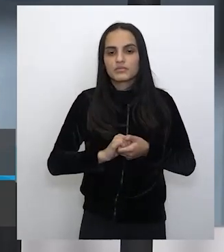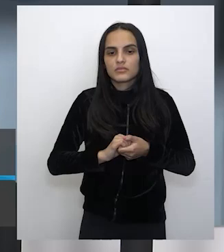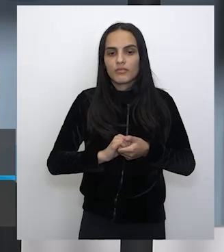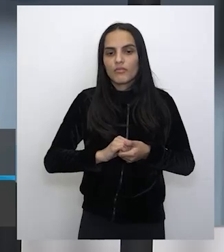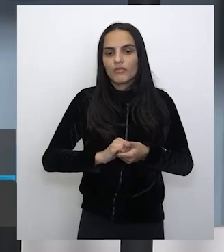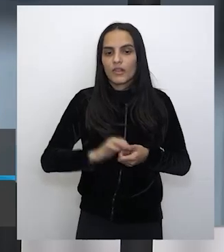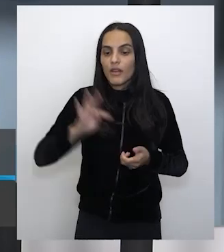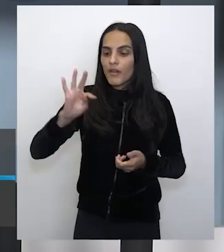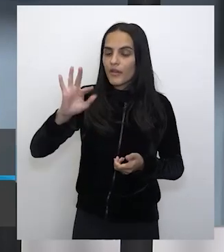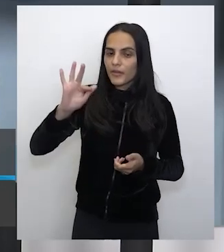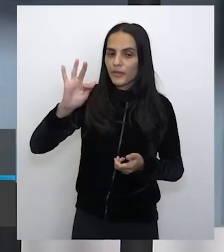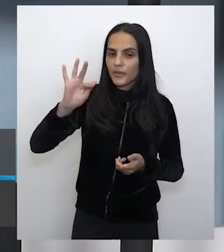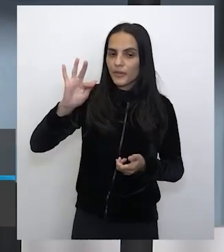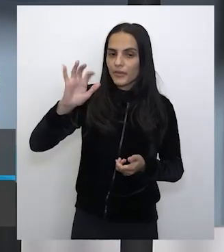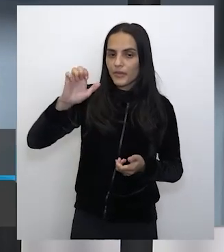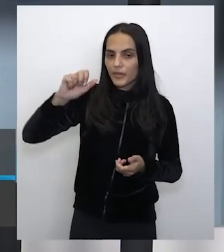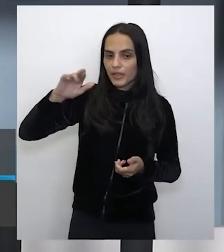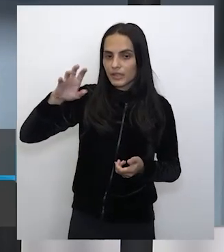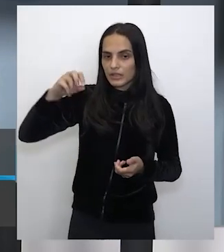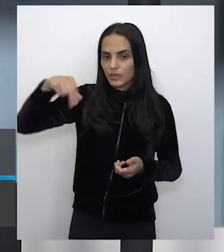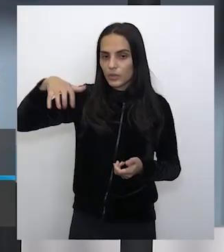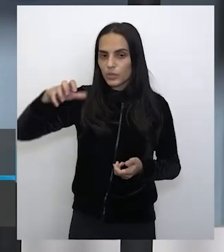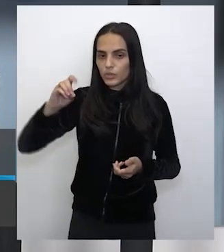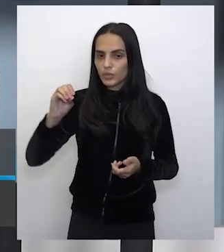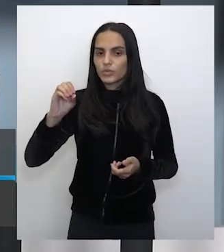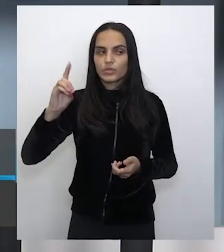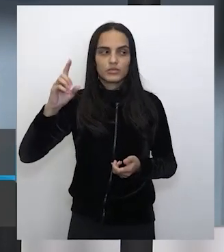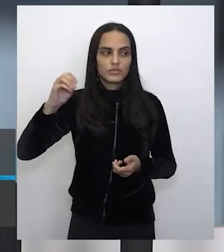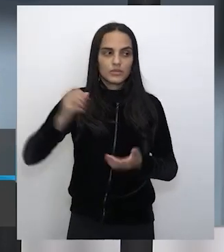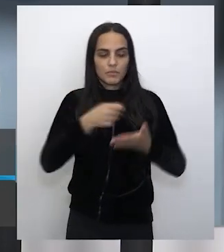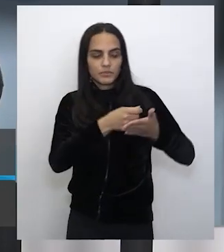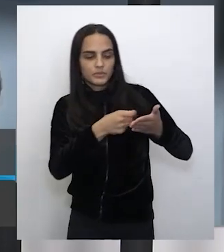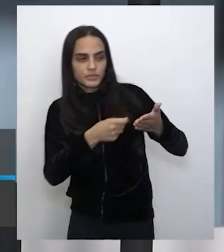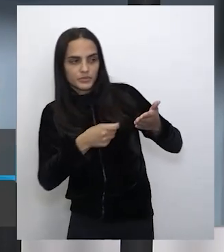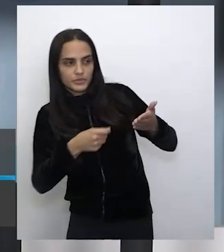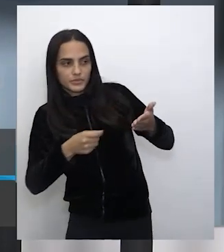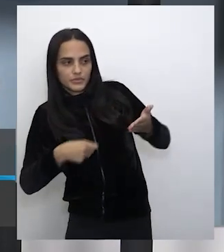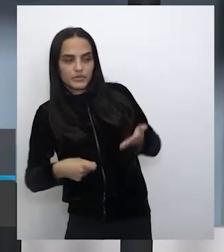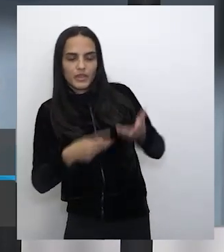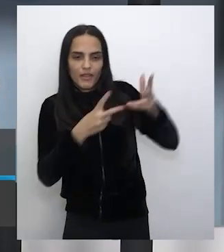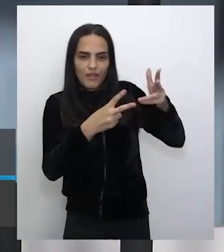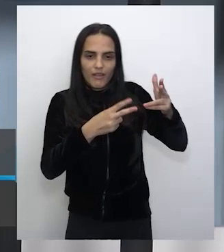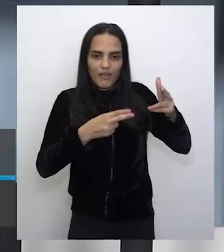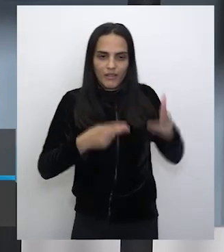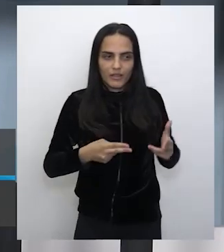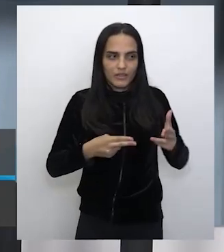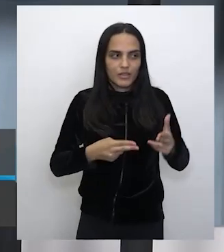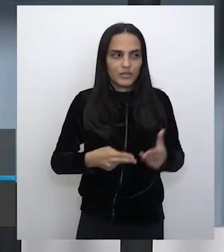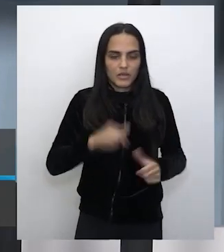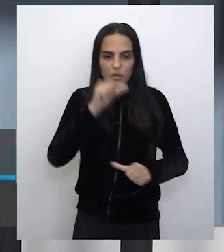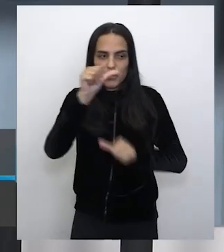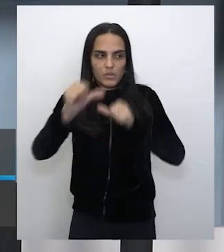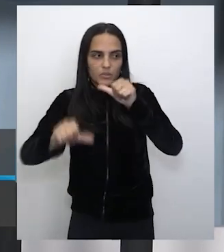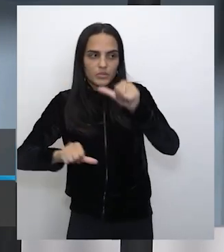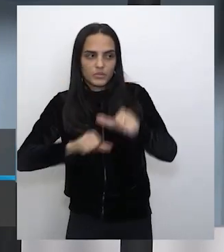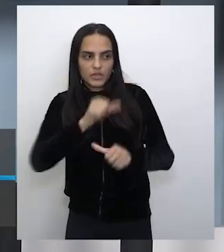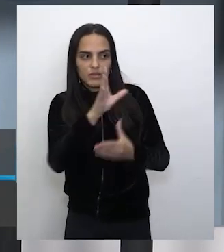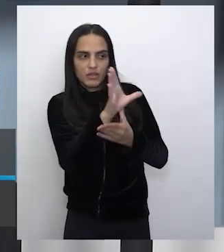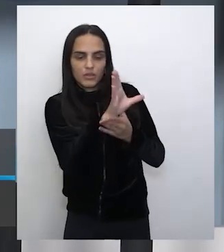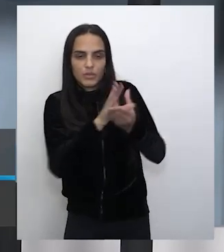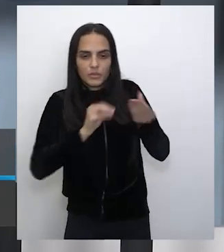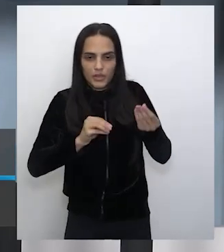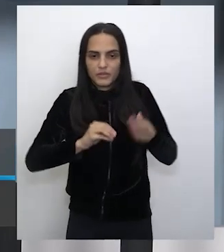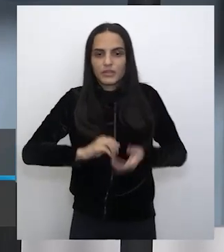Fernando Pessoa, ele escrevia como Álvaro de Campos, mas ele se tornava Álvaro de Campos quando ele escrevia. Como